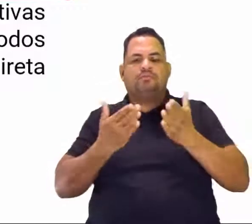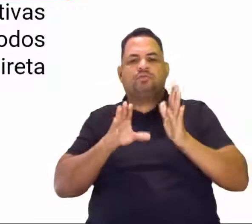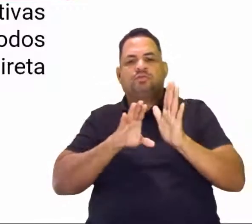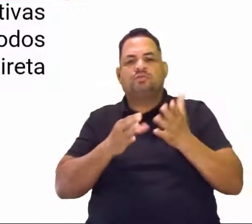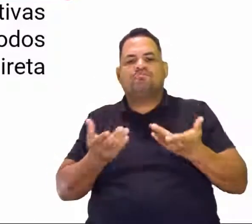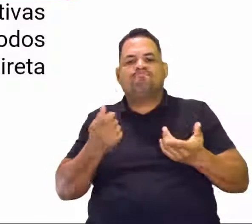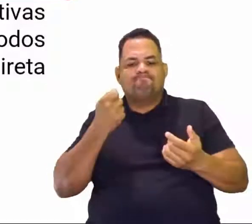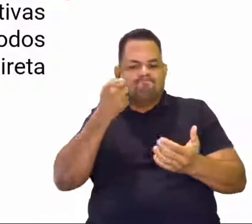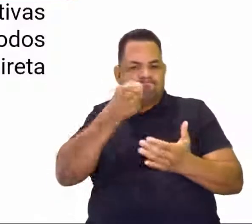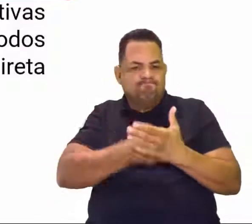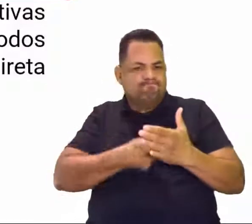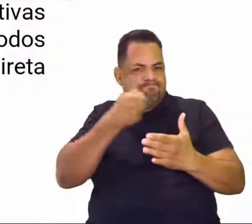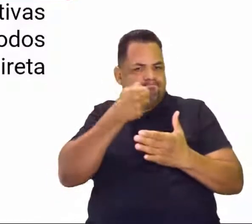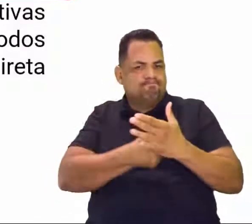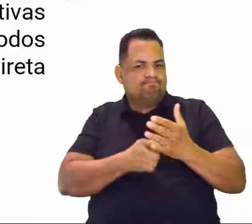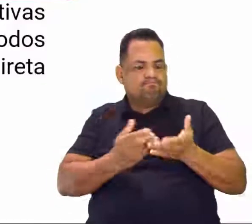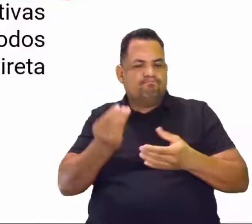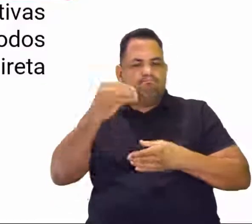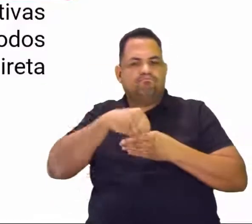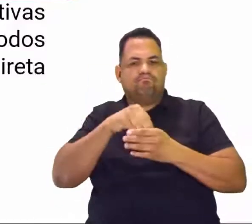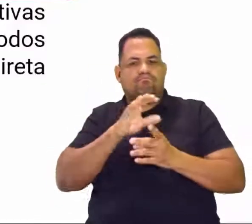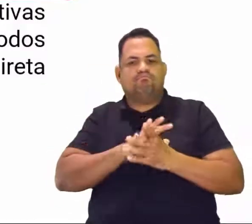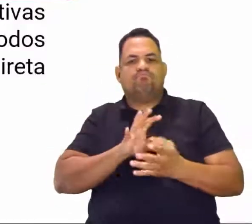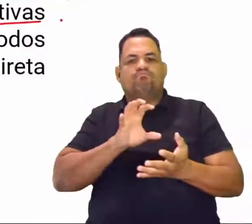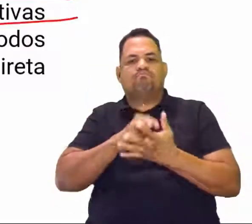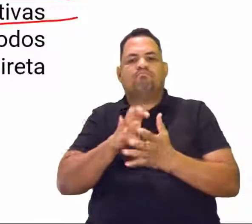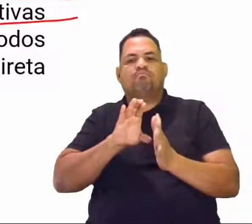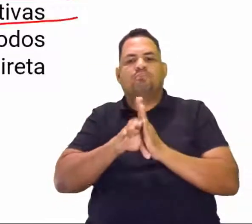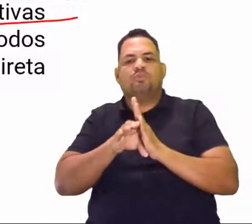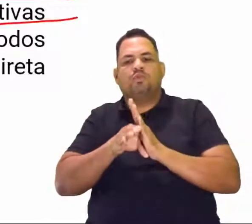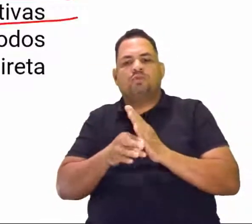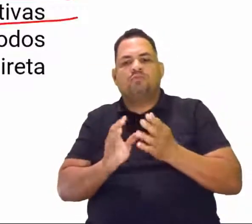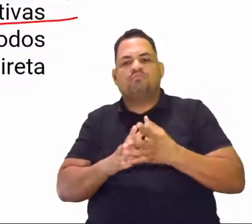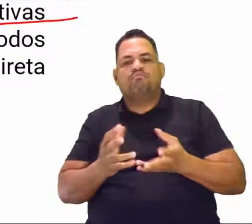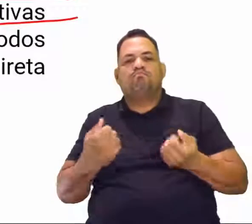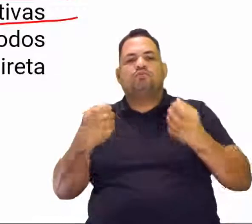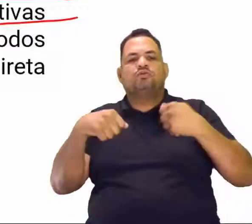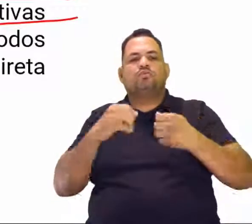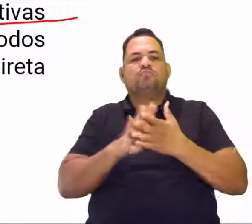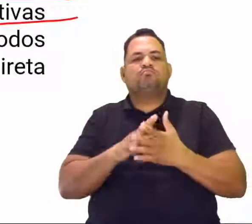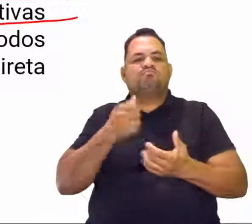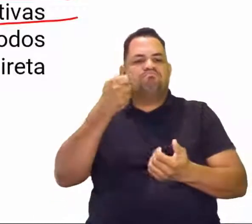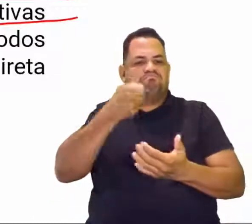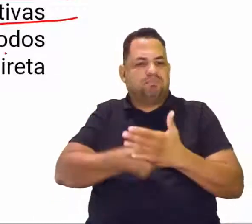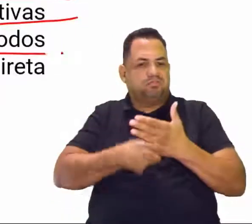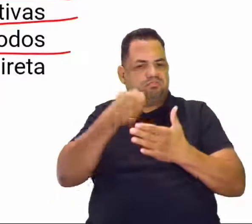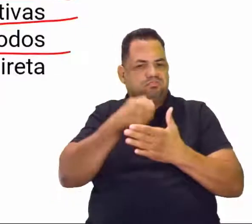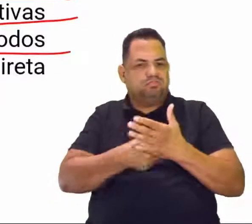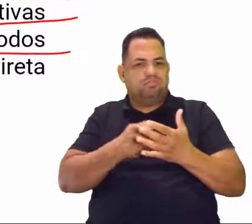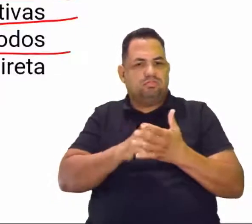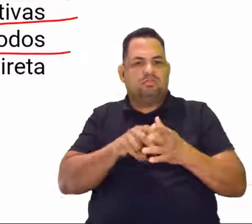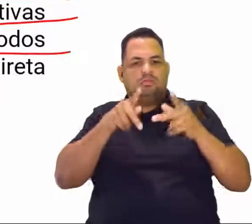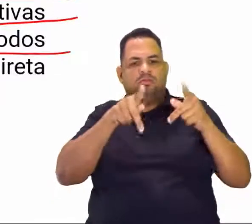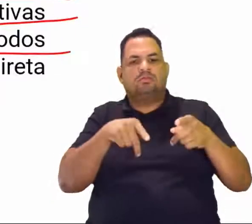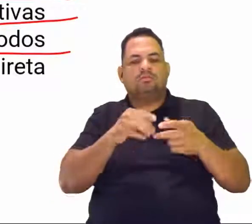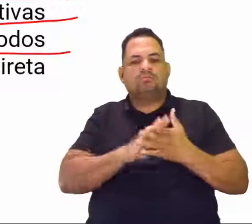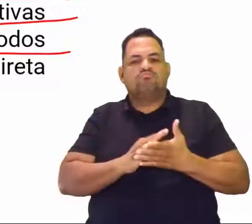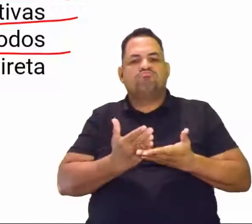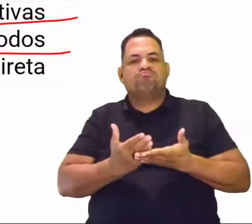foram impostos dentro dessa colonização conceitos né e perspectivas impostas aos povos que